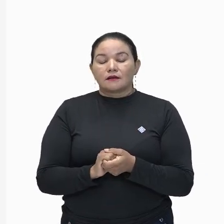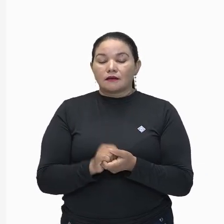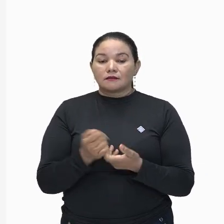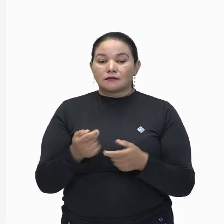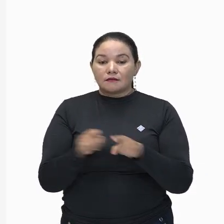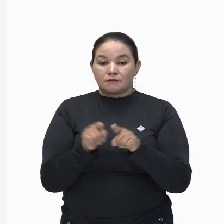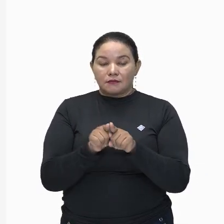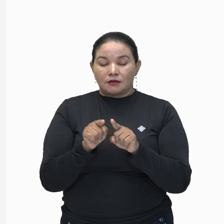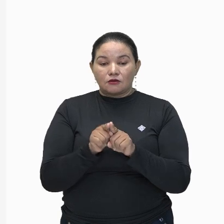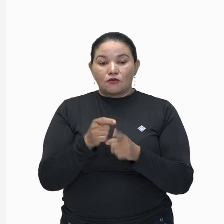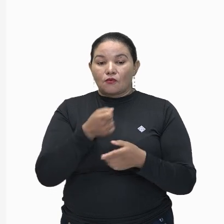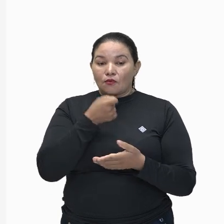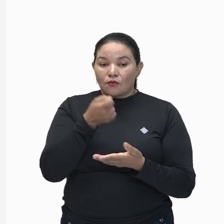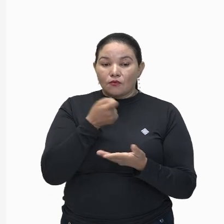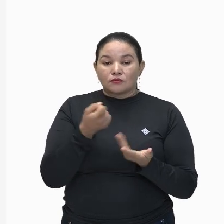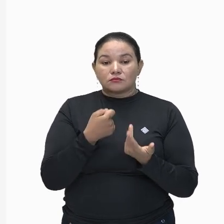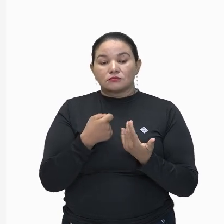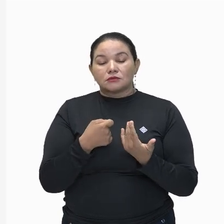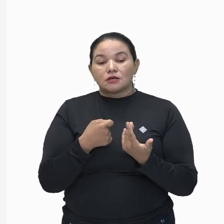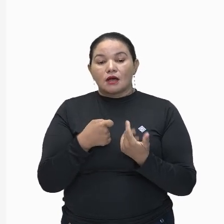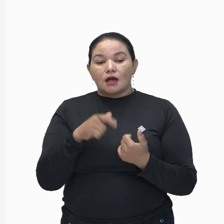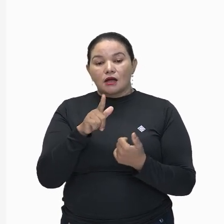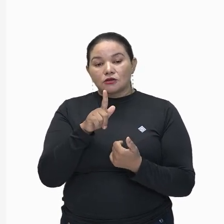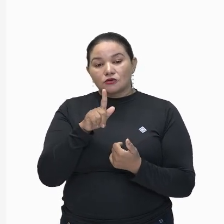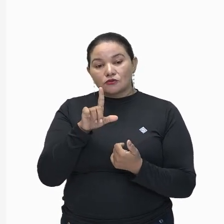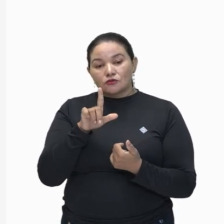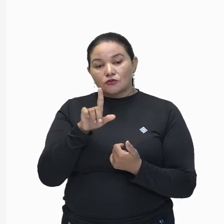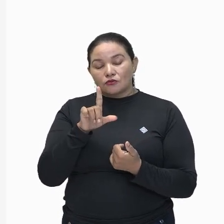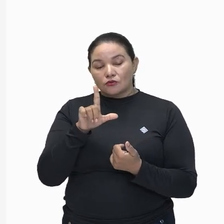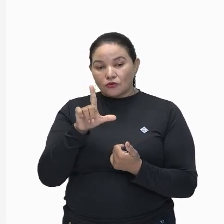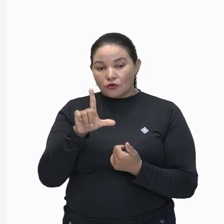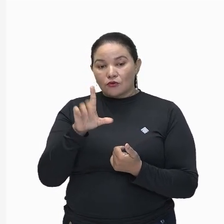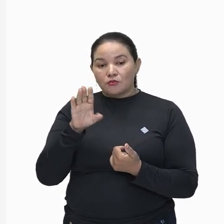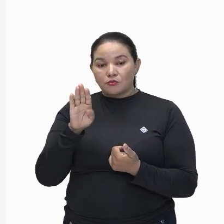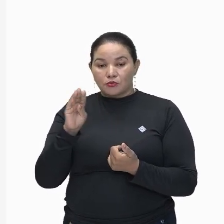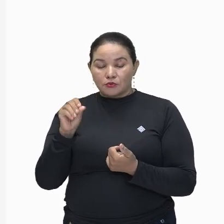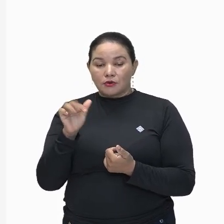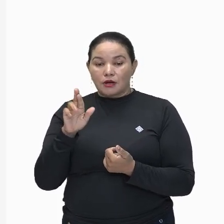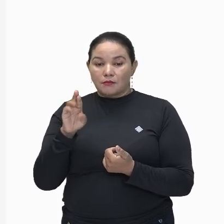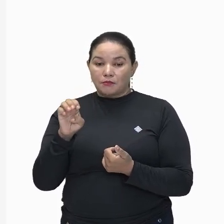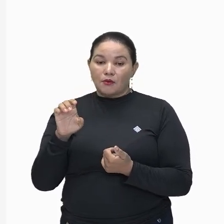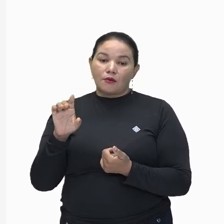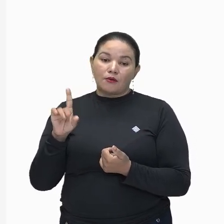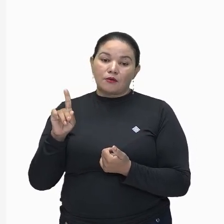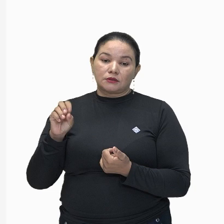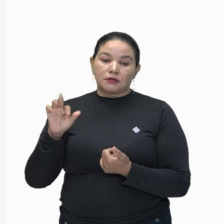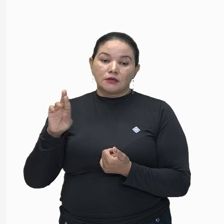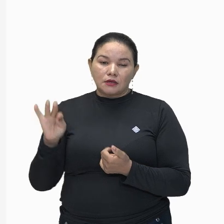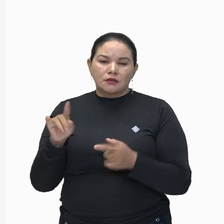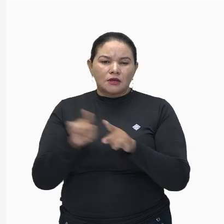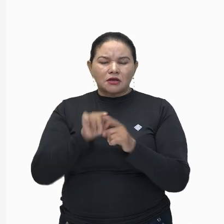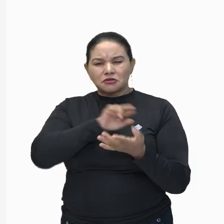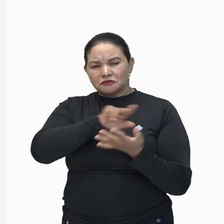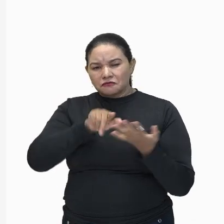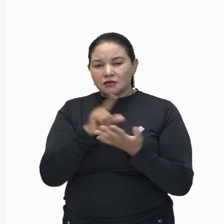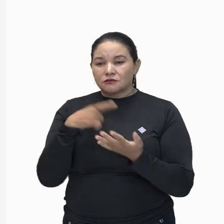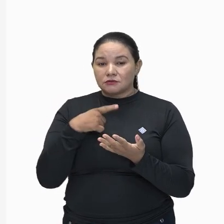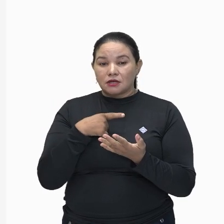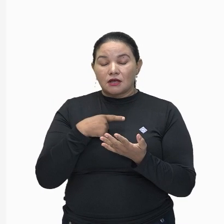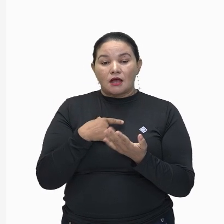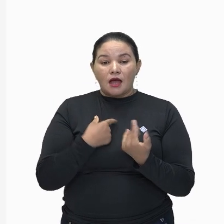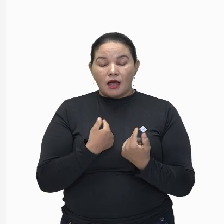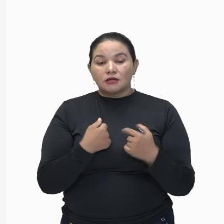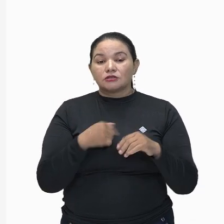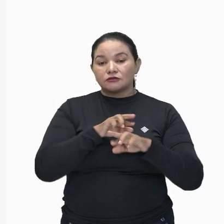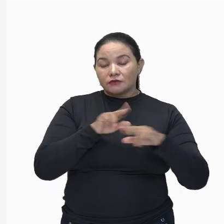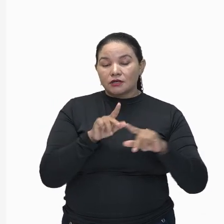Globo Repórter, no Câmara Record, ok? Então, são características. Vamos falar sobre notícia e reportagem? Qual é a diferença? Olha